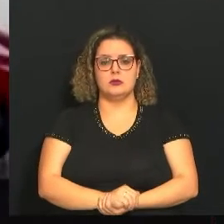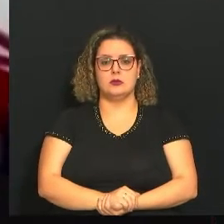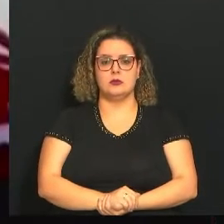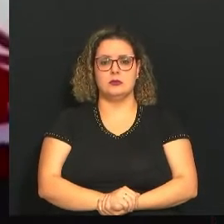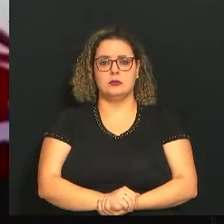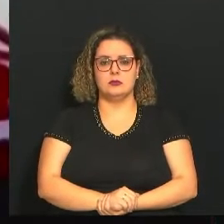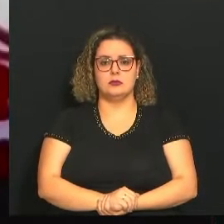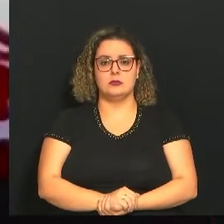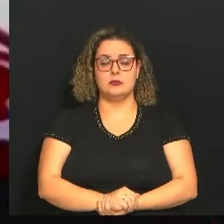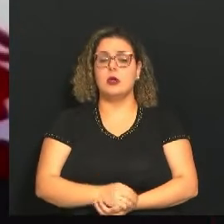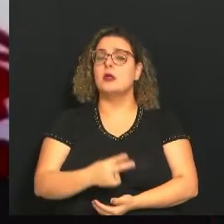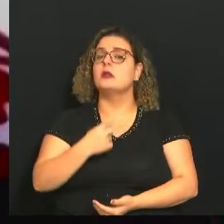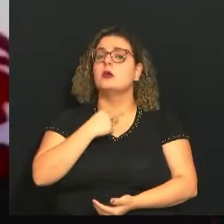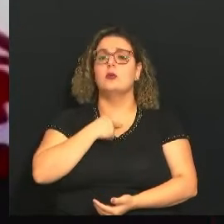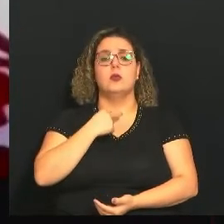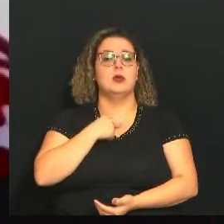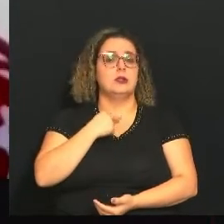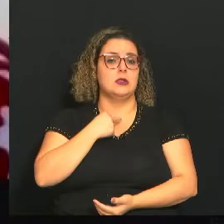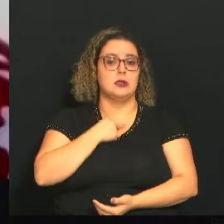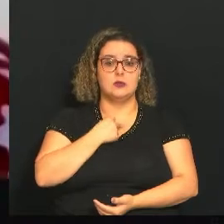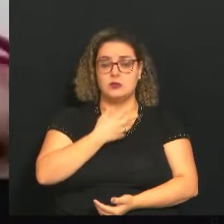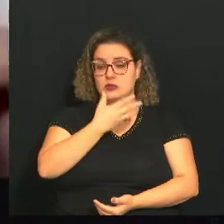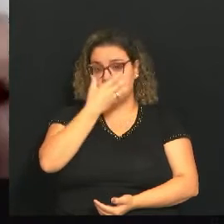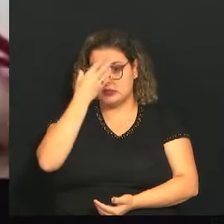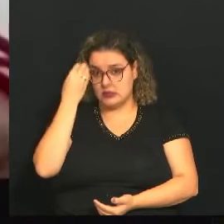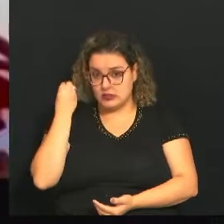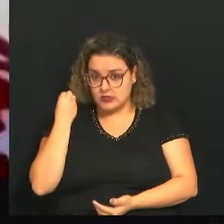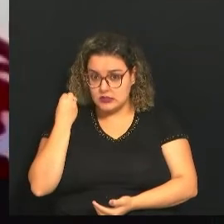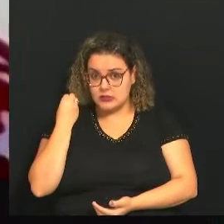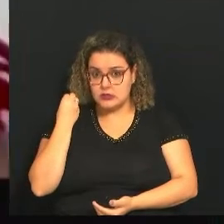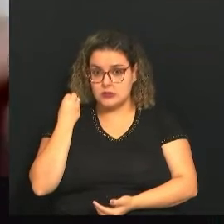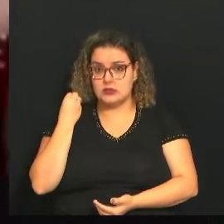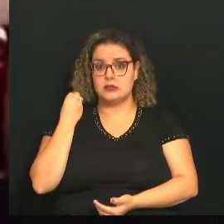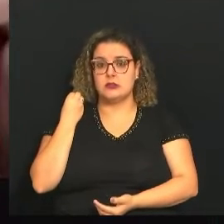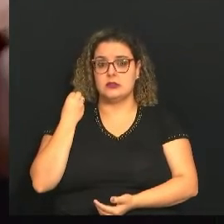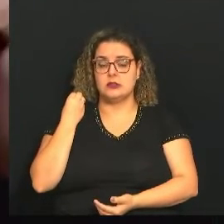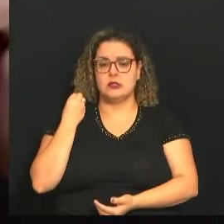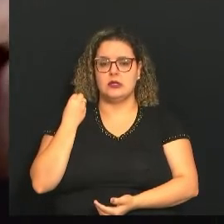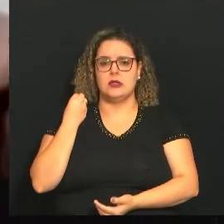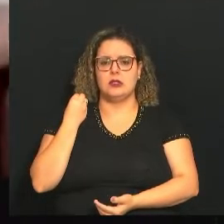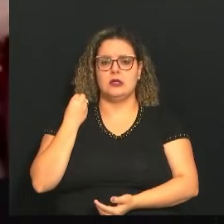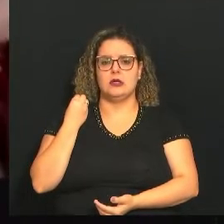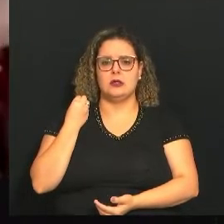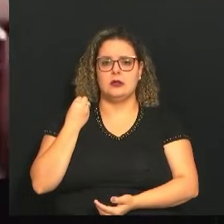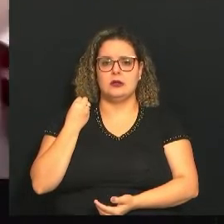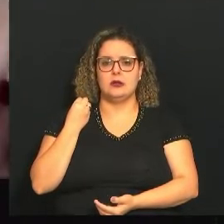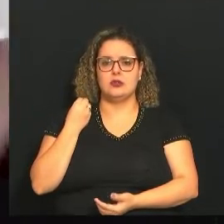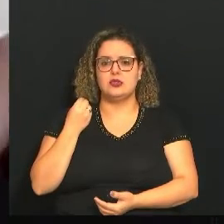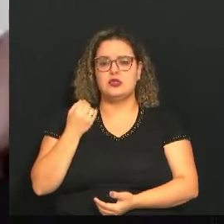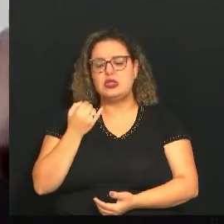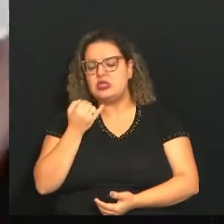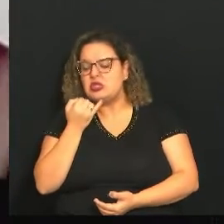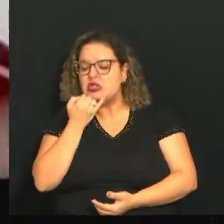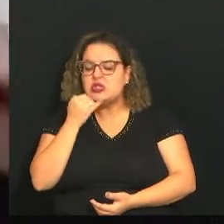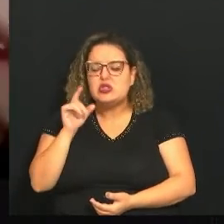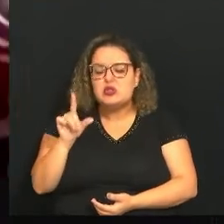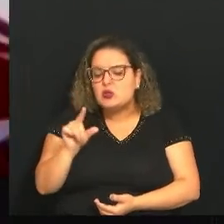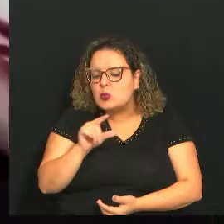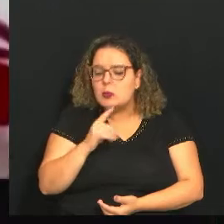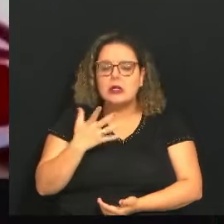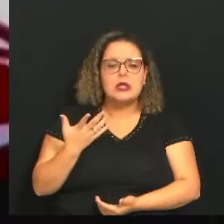Que a gente não pode deixar que isso seja um pretexto ou seja usado pelo governo como